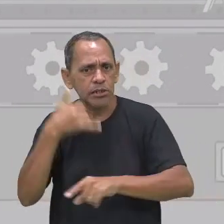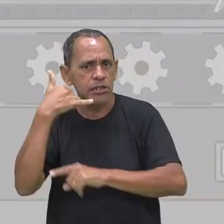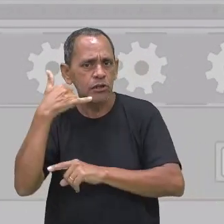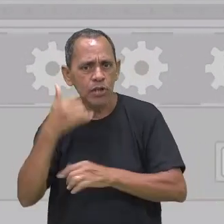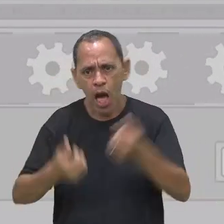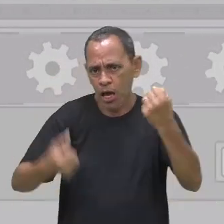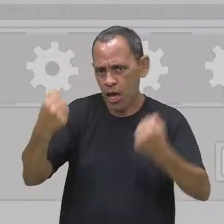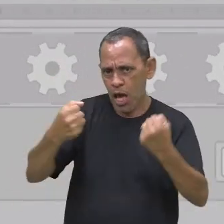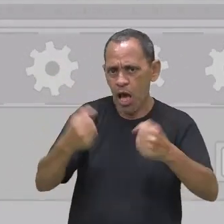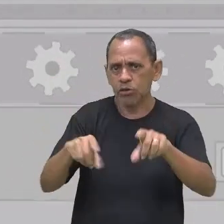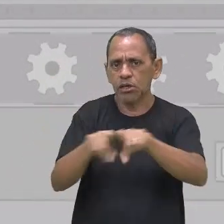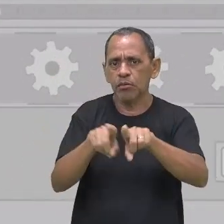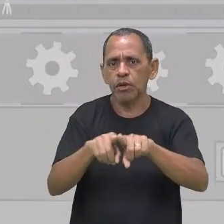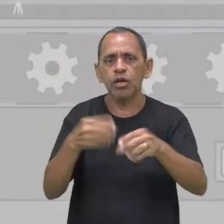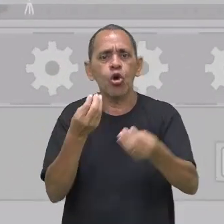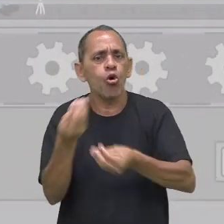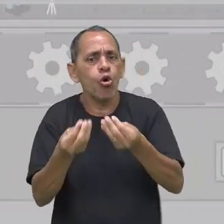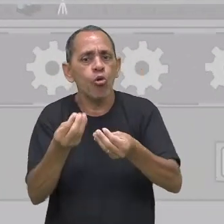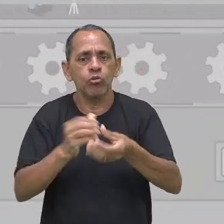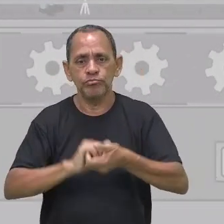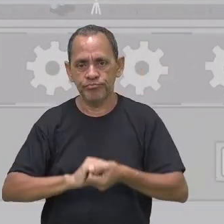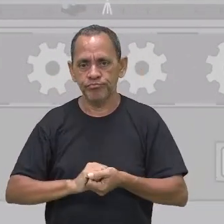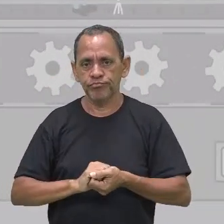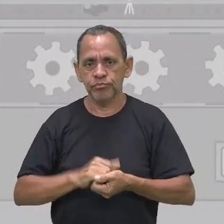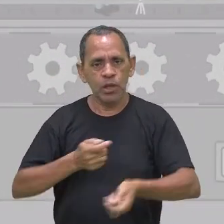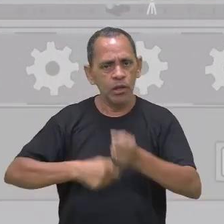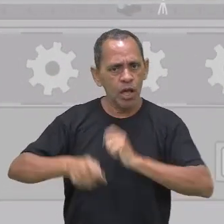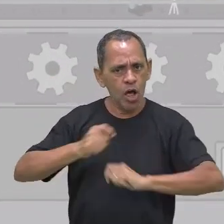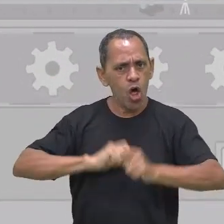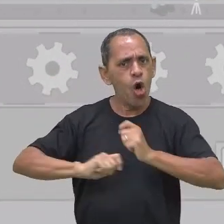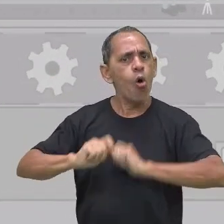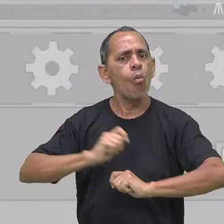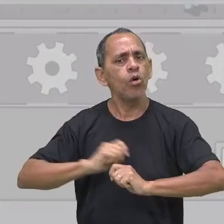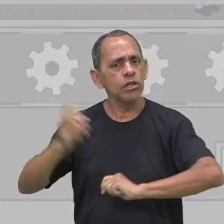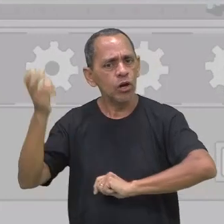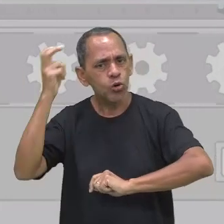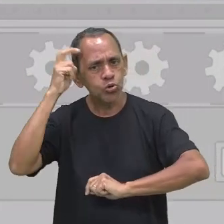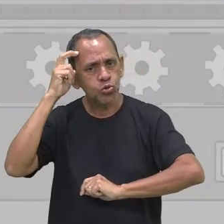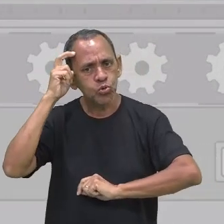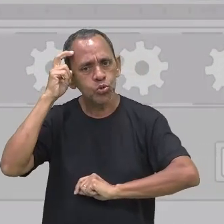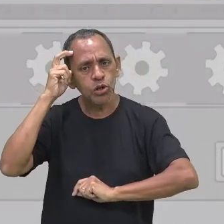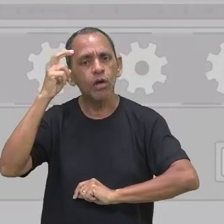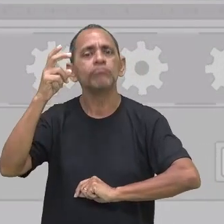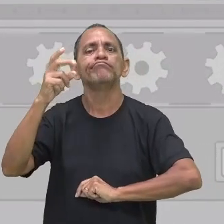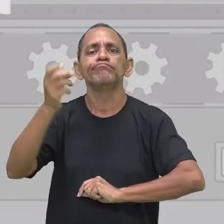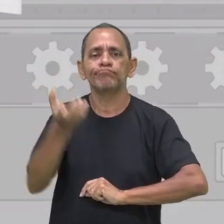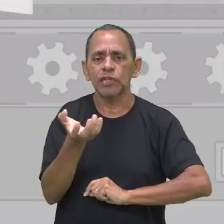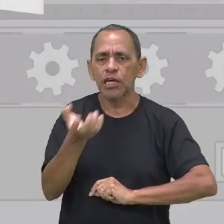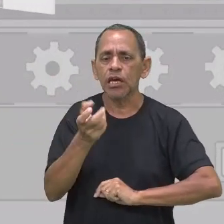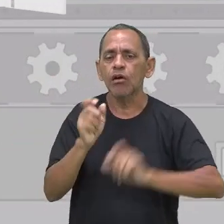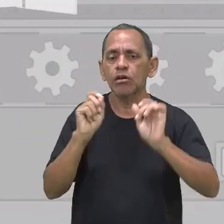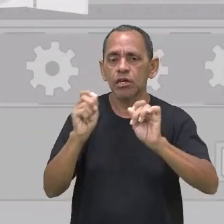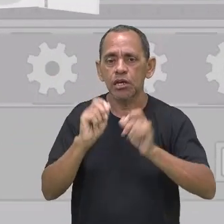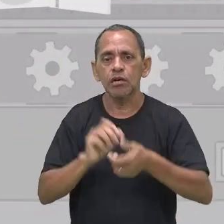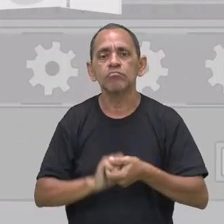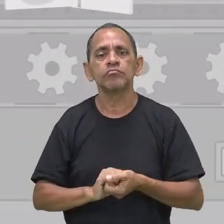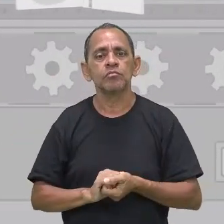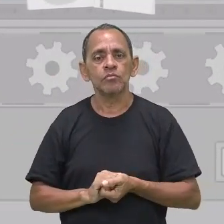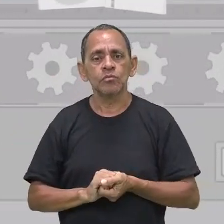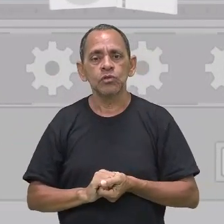cultural também, o que está em jogo é a questão do lucro. As músicas,